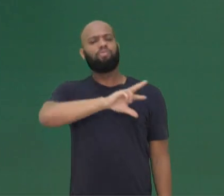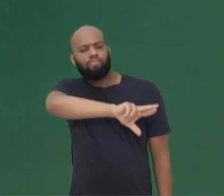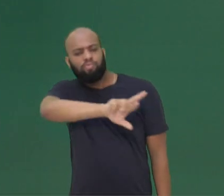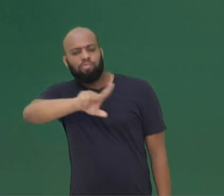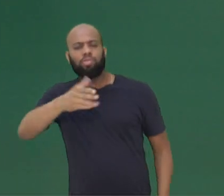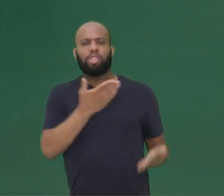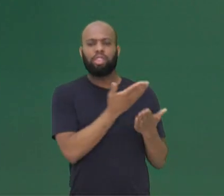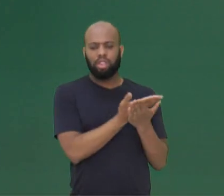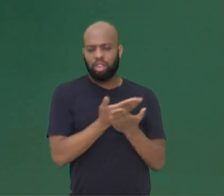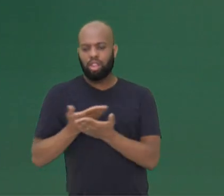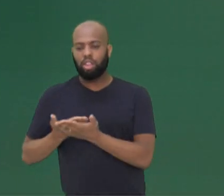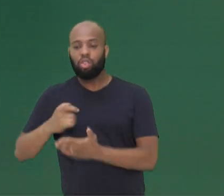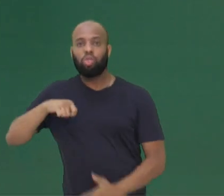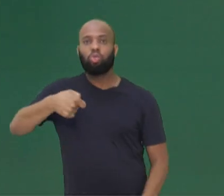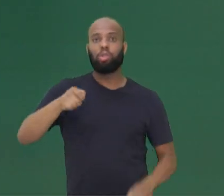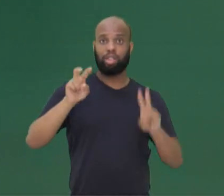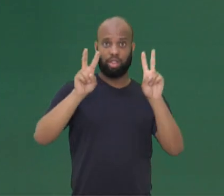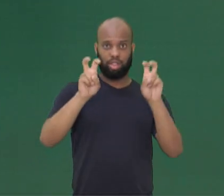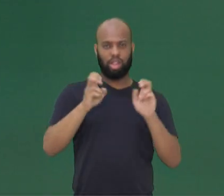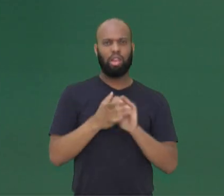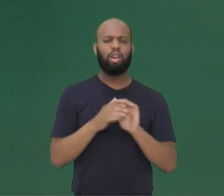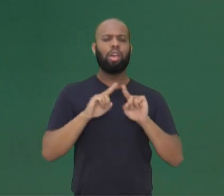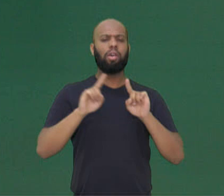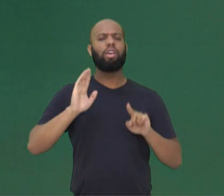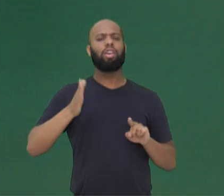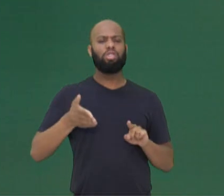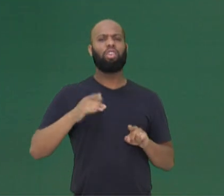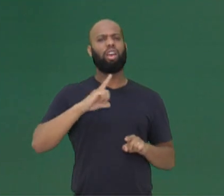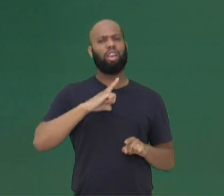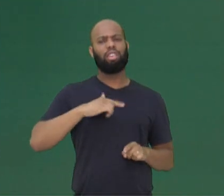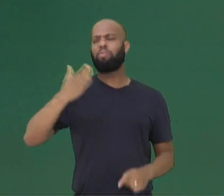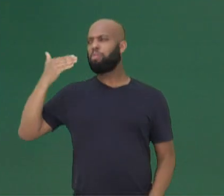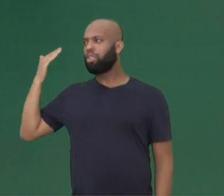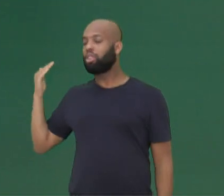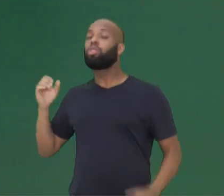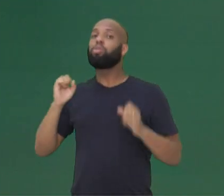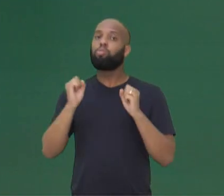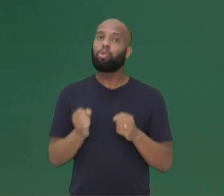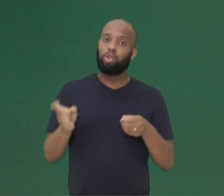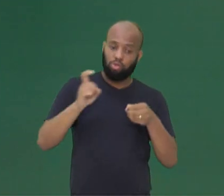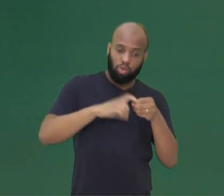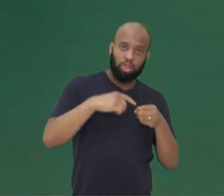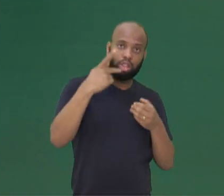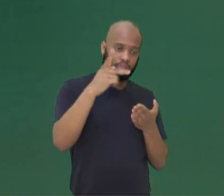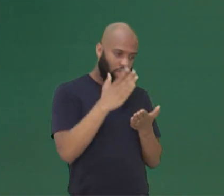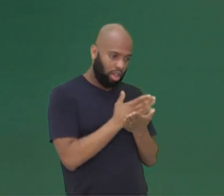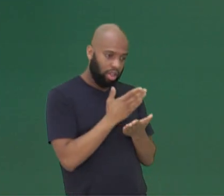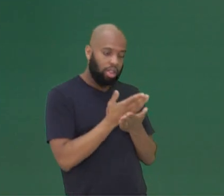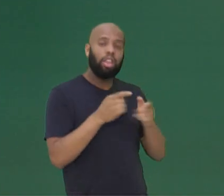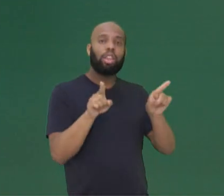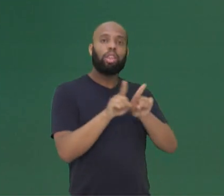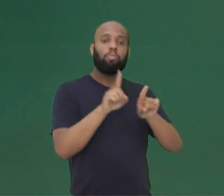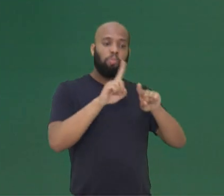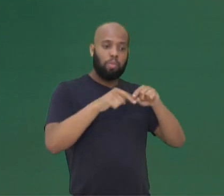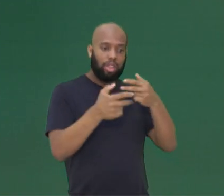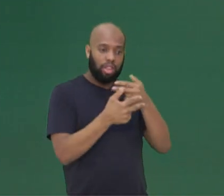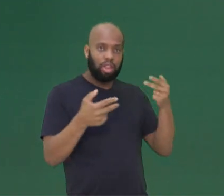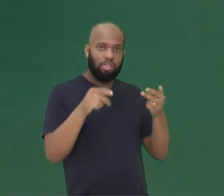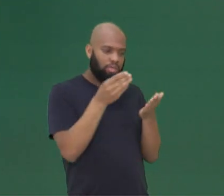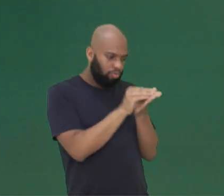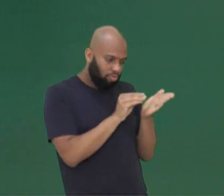aulas dedicadas a esse assunto, mas já faz bastante tempo. Então você pode voltar no seu caderno, no material que você